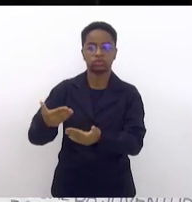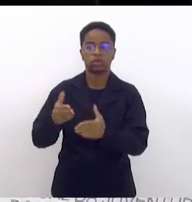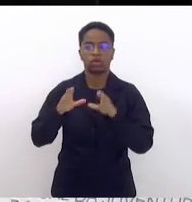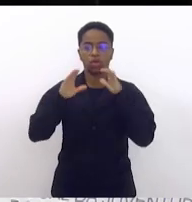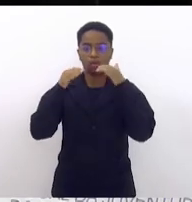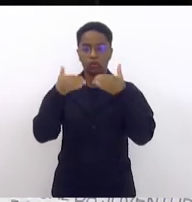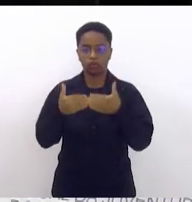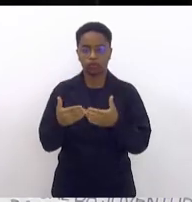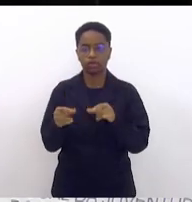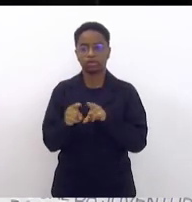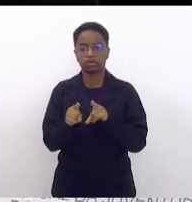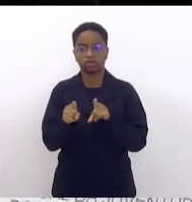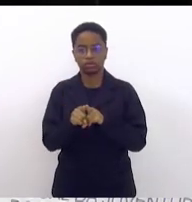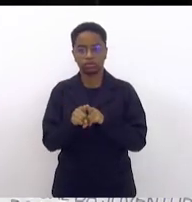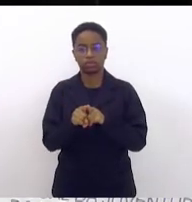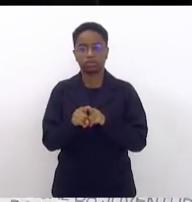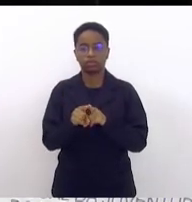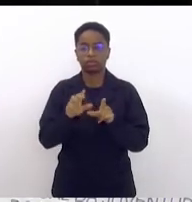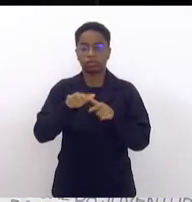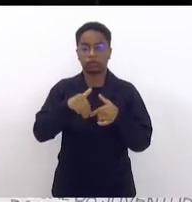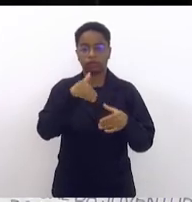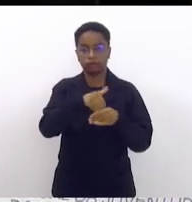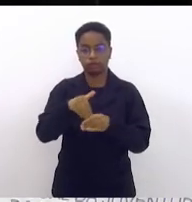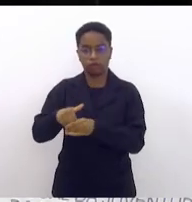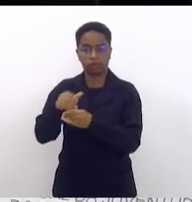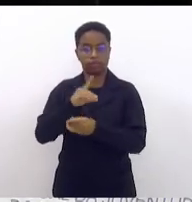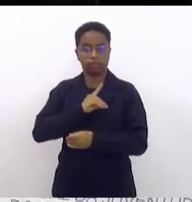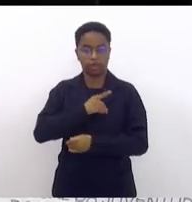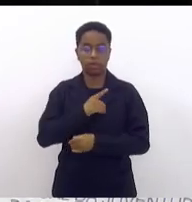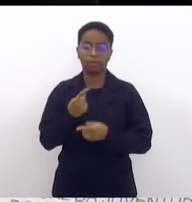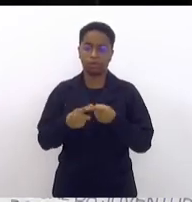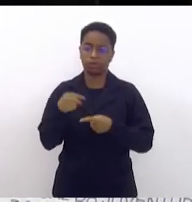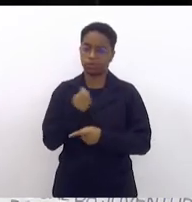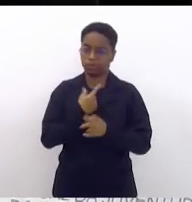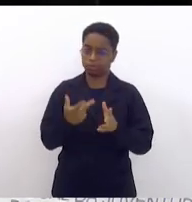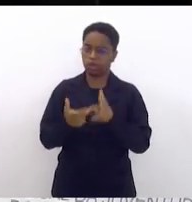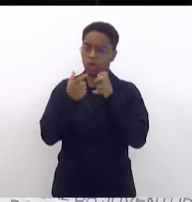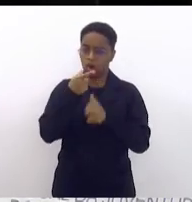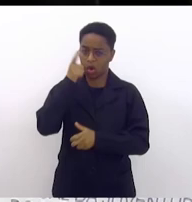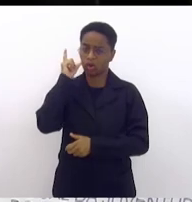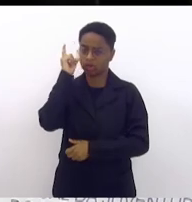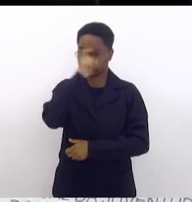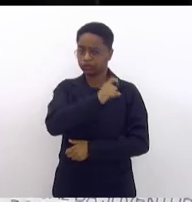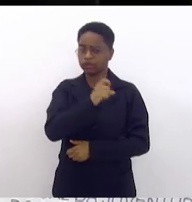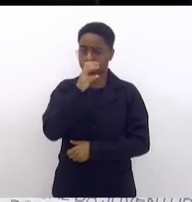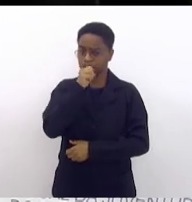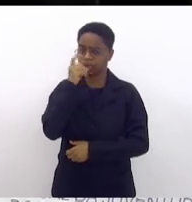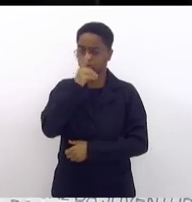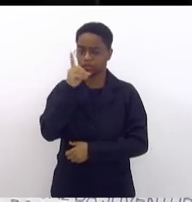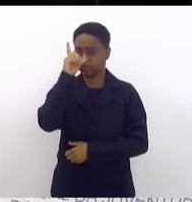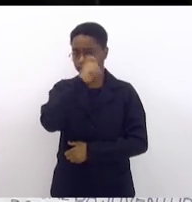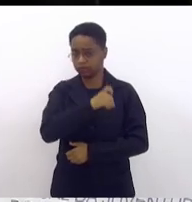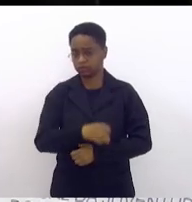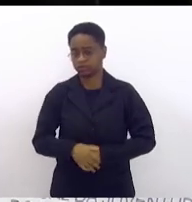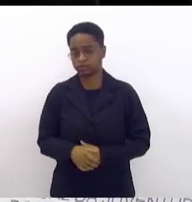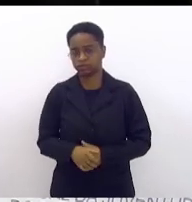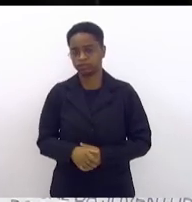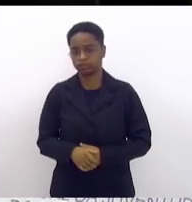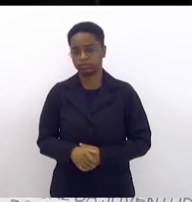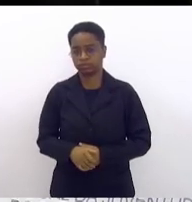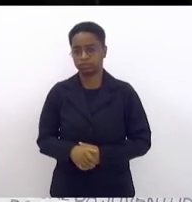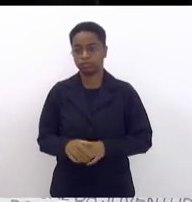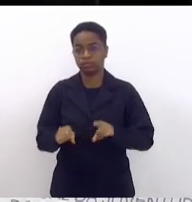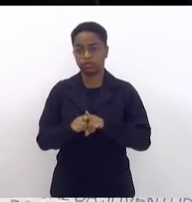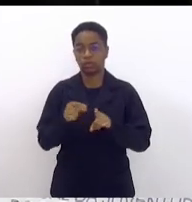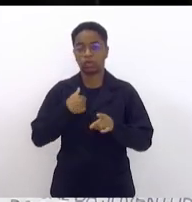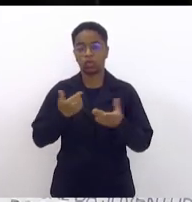conferência E também pelo processo de eleição dos Delegados que a gente viu que ontem foi complicado né foi um final de semana complexo eh hoje eu preparei